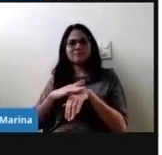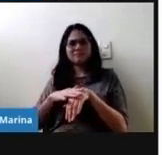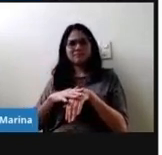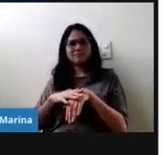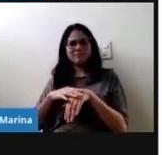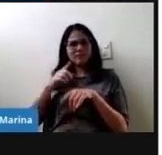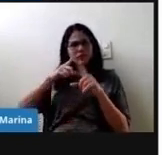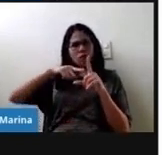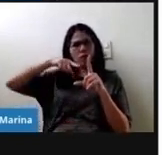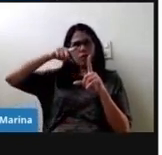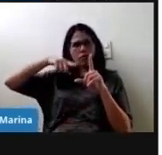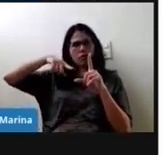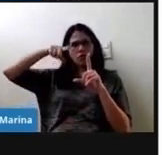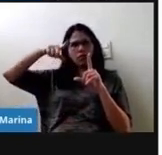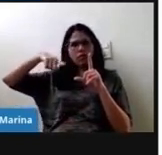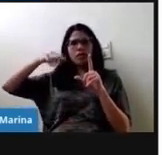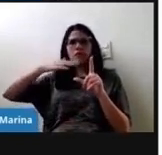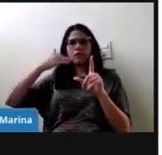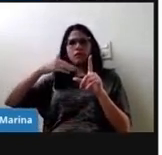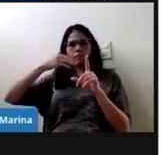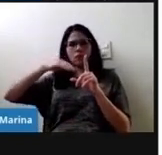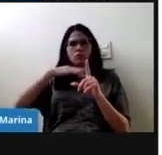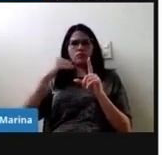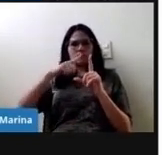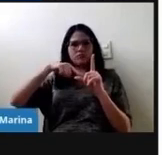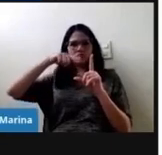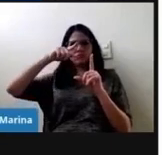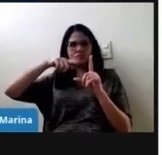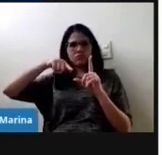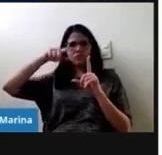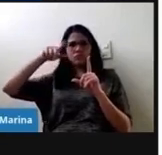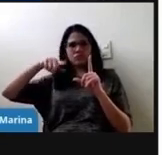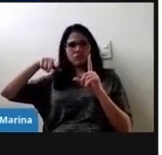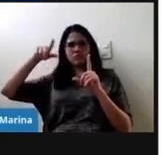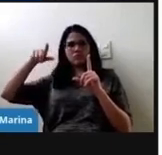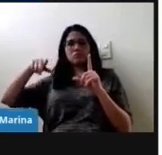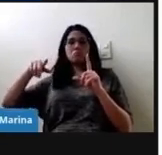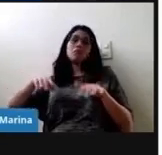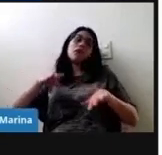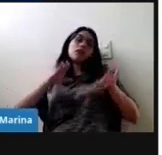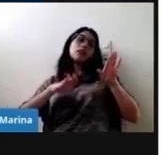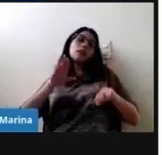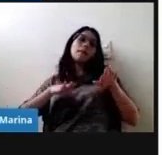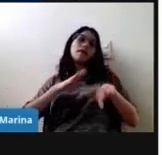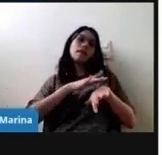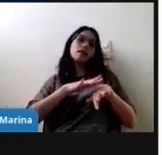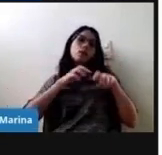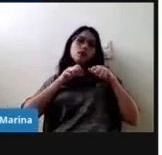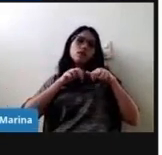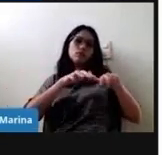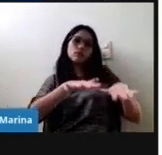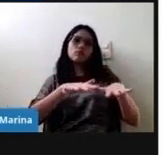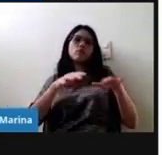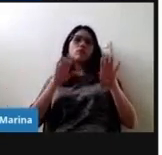mortalidade flutuante, tá, em resposta à ocorrência de epidemias,